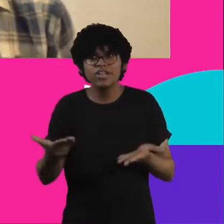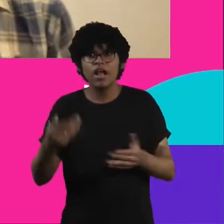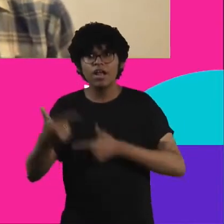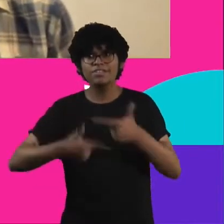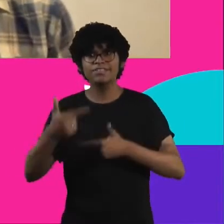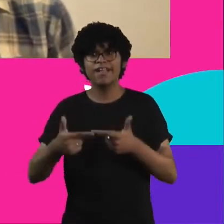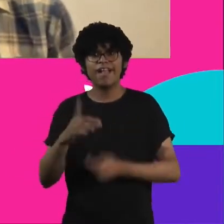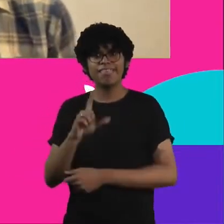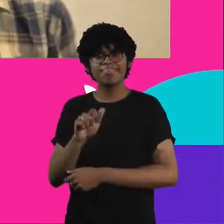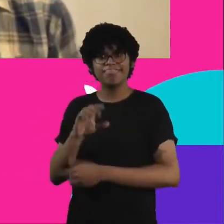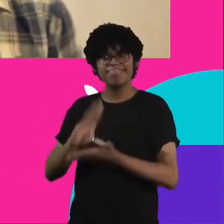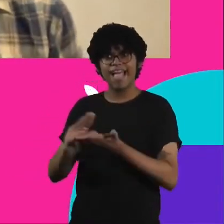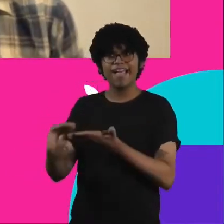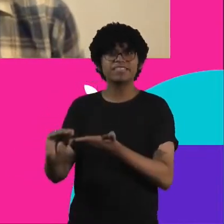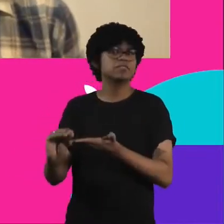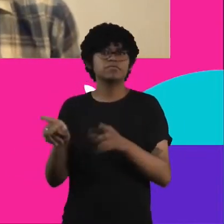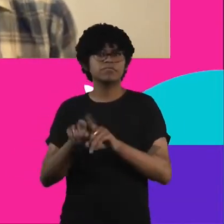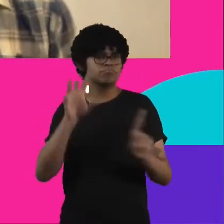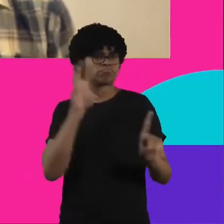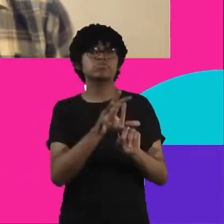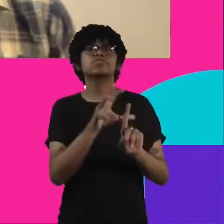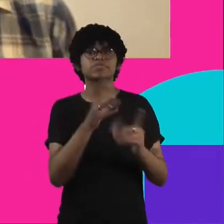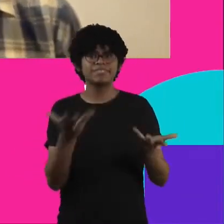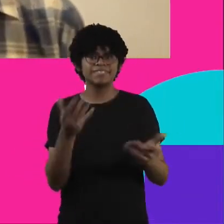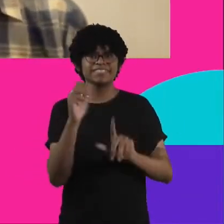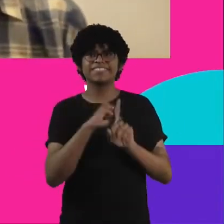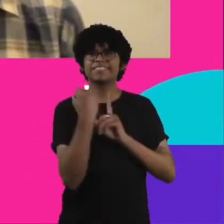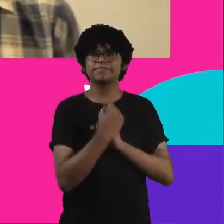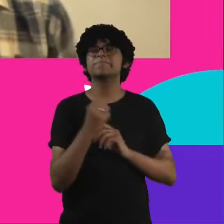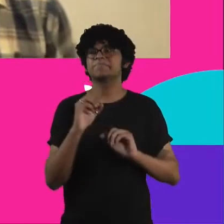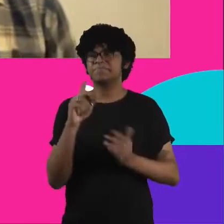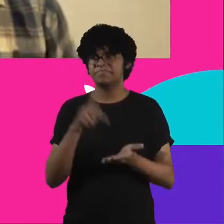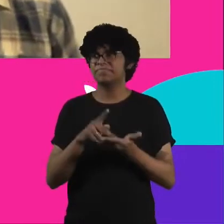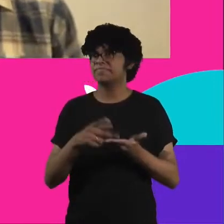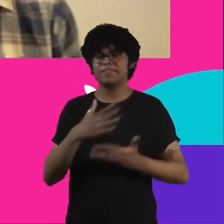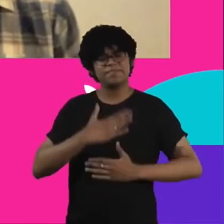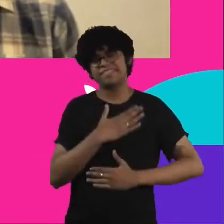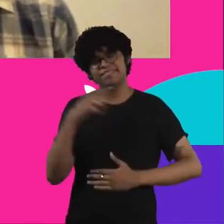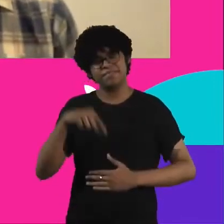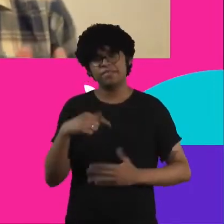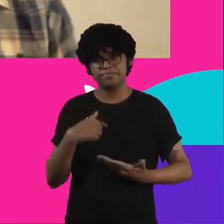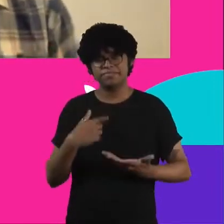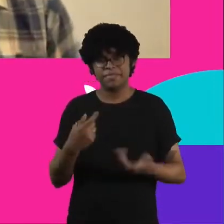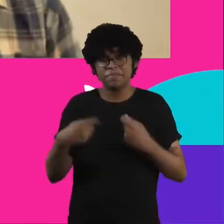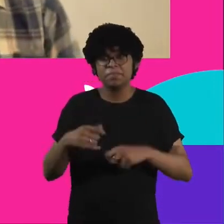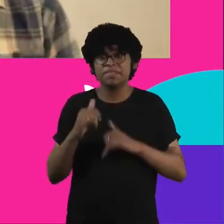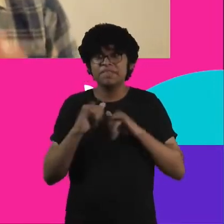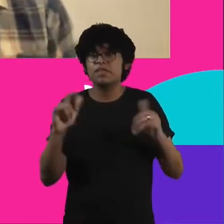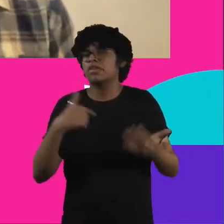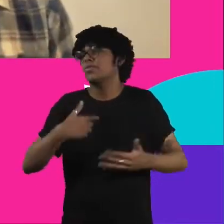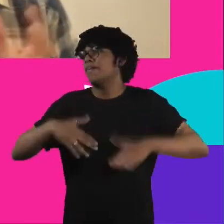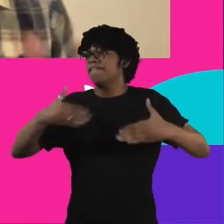acabou trabalhando com dados para produzir impacto social. Claro, o prazer é meu. Eu